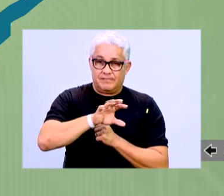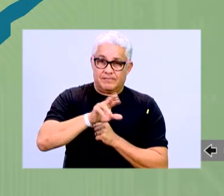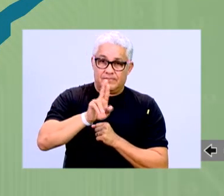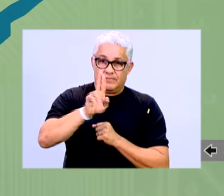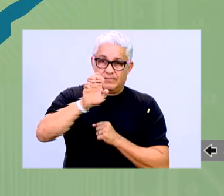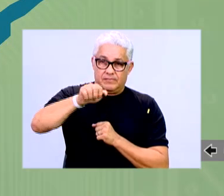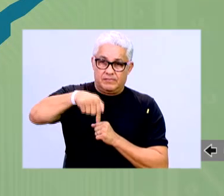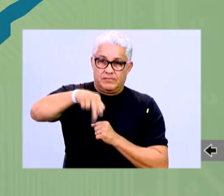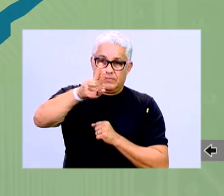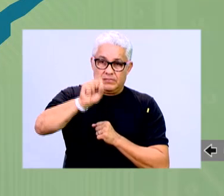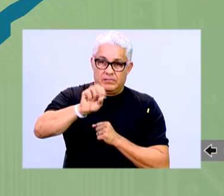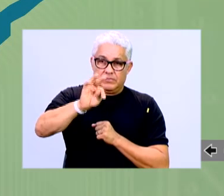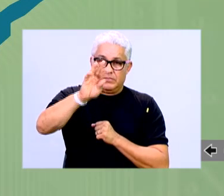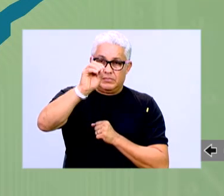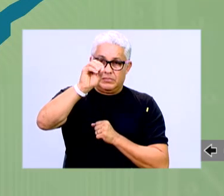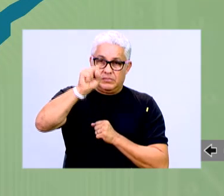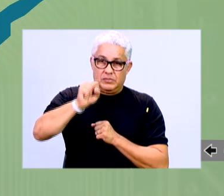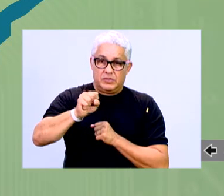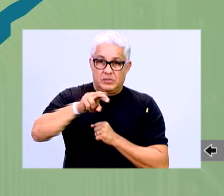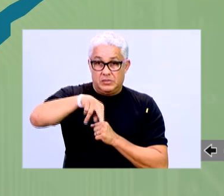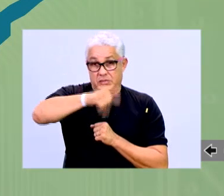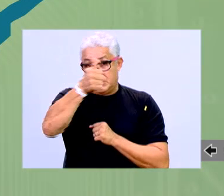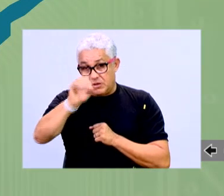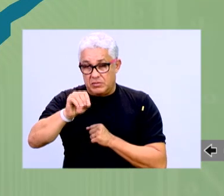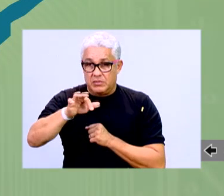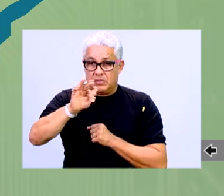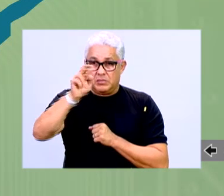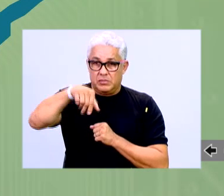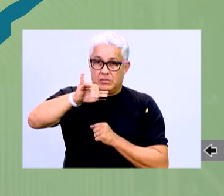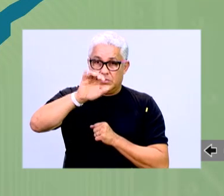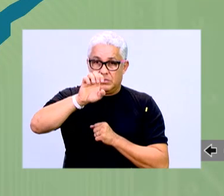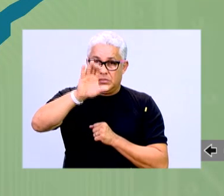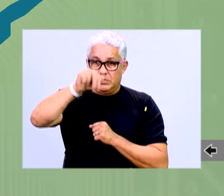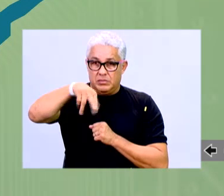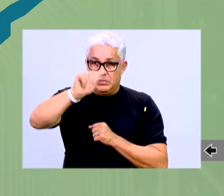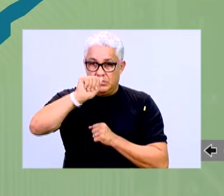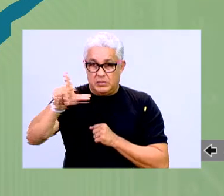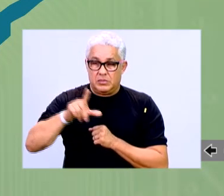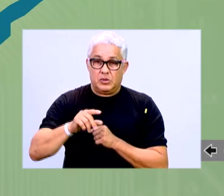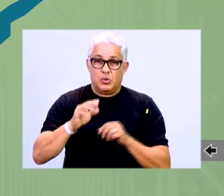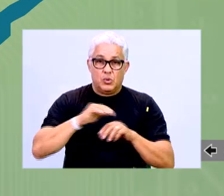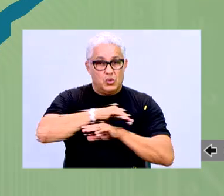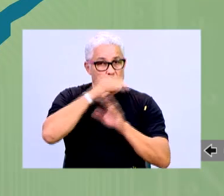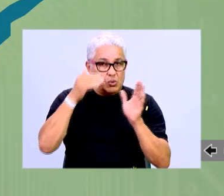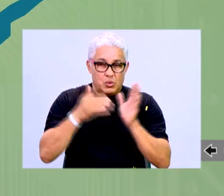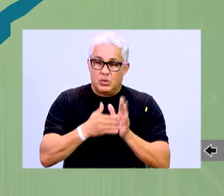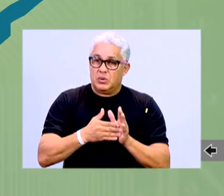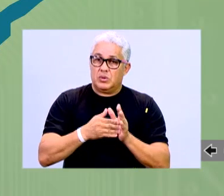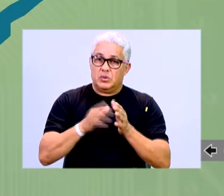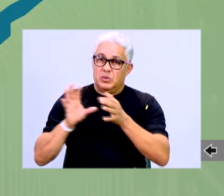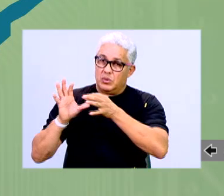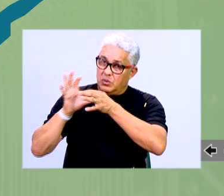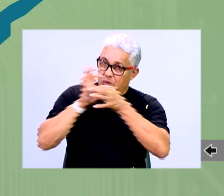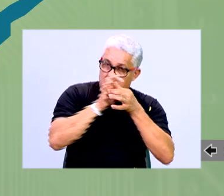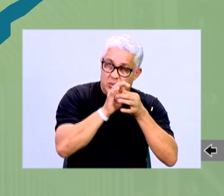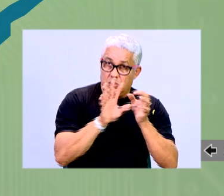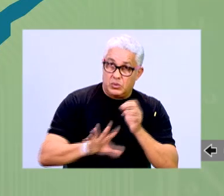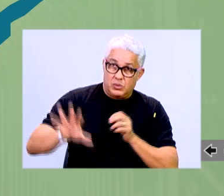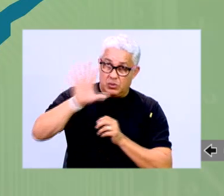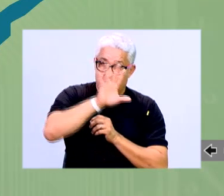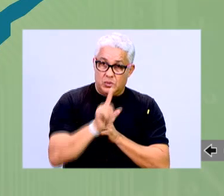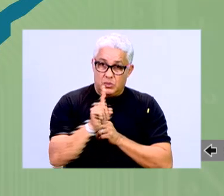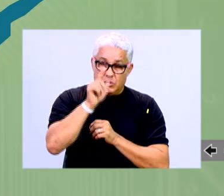requisitos não funcionais. Então, tudo que for relativo a essas situações aqui